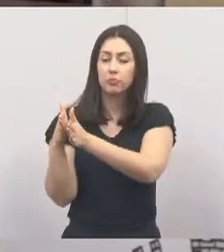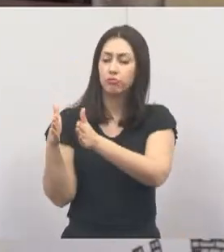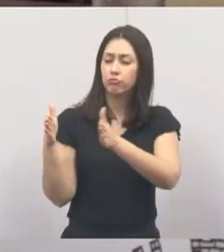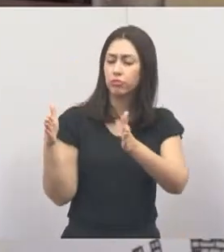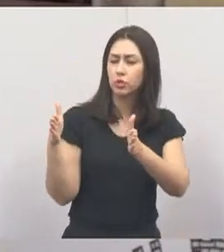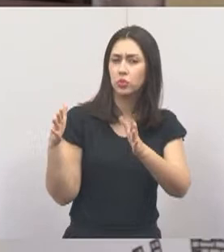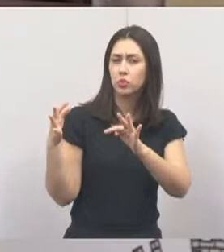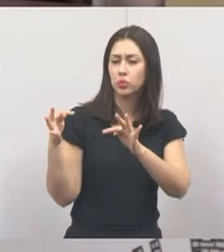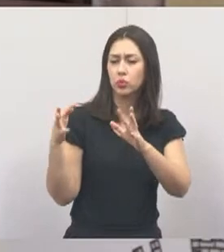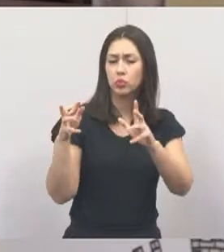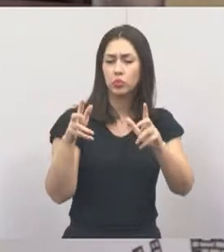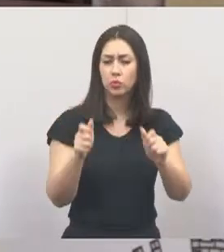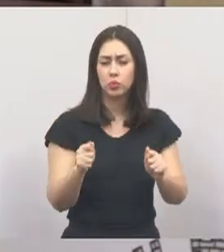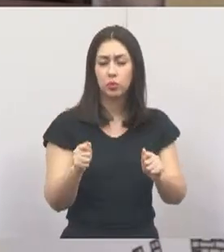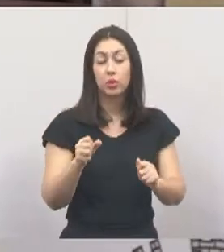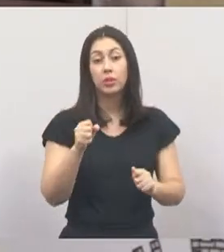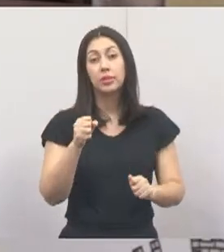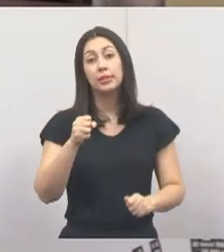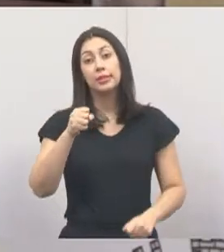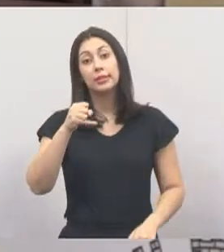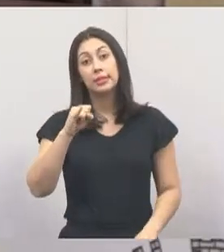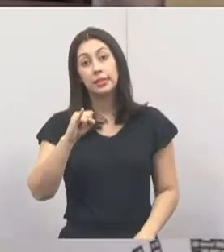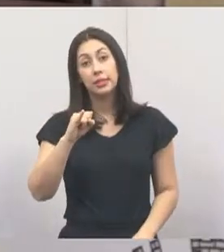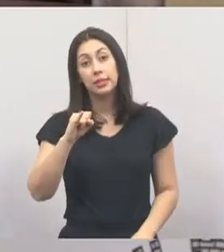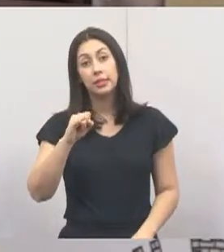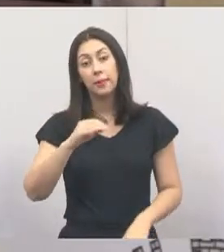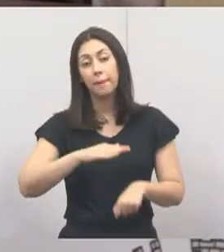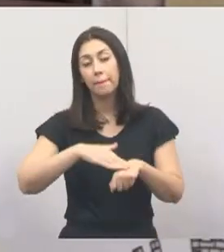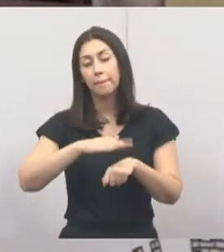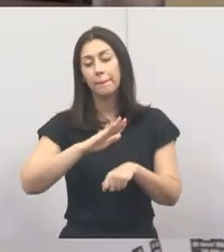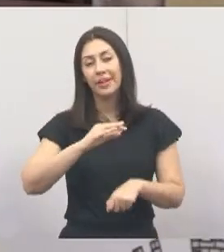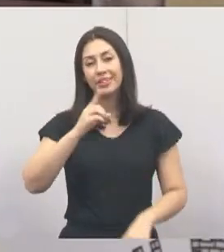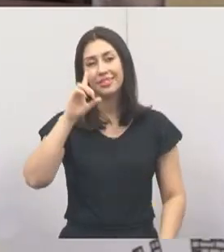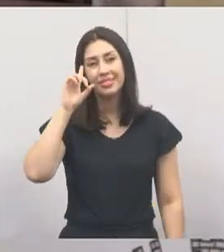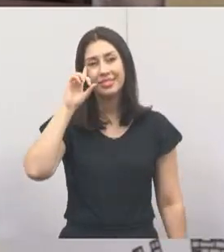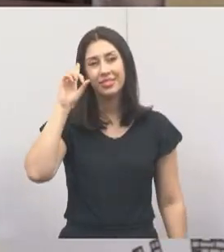inteiro o que ultrapassar 15 dias.